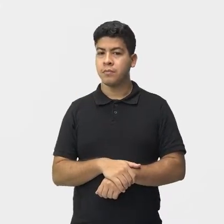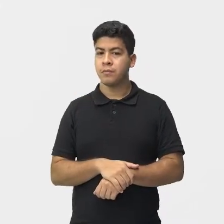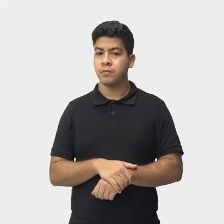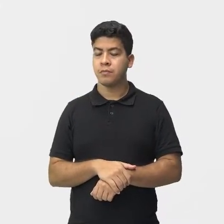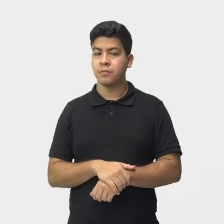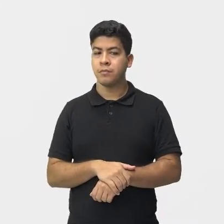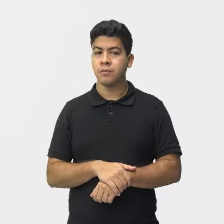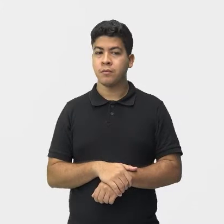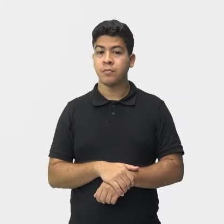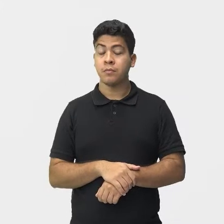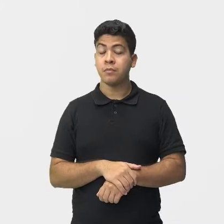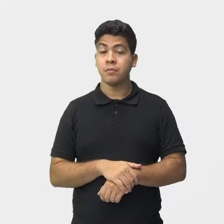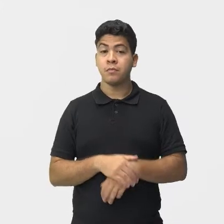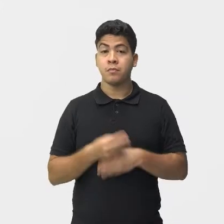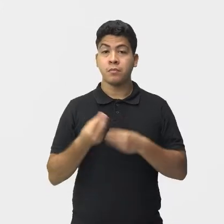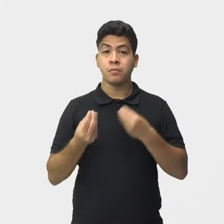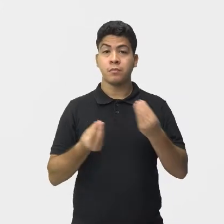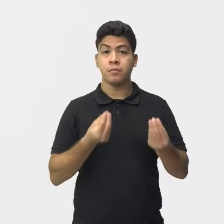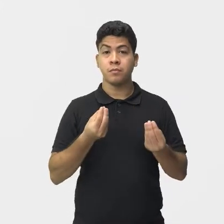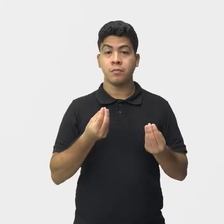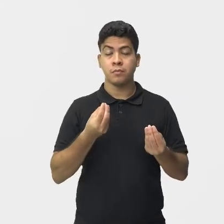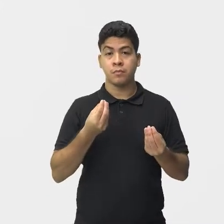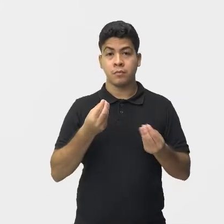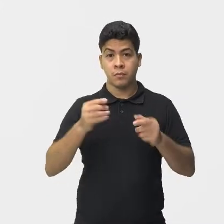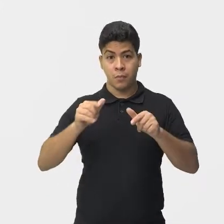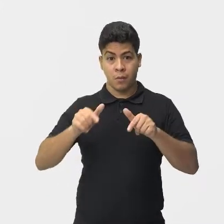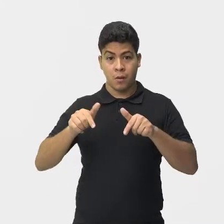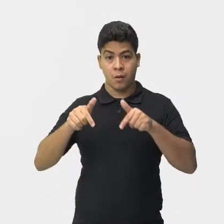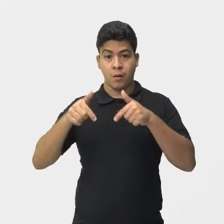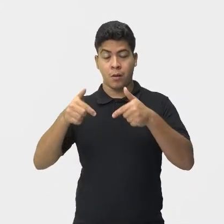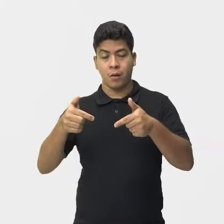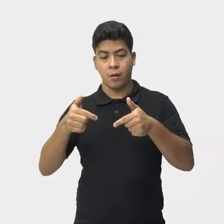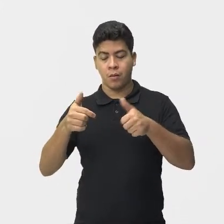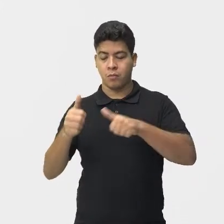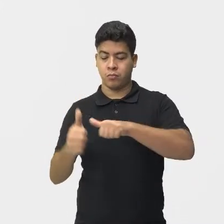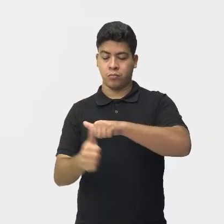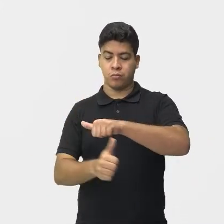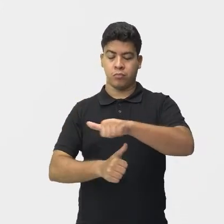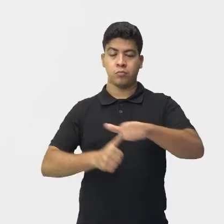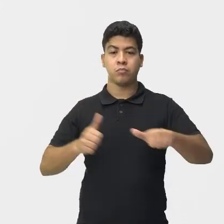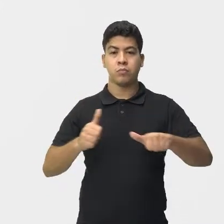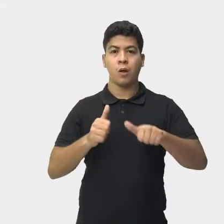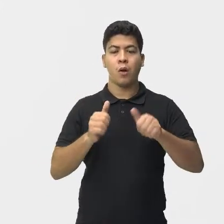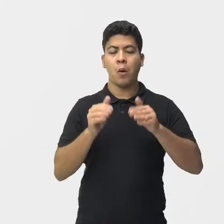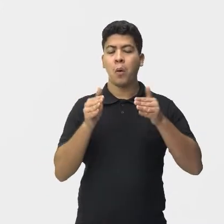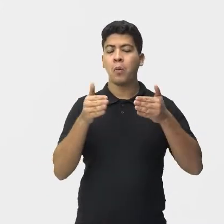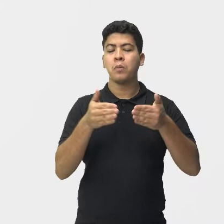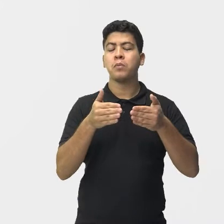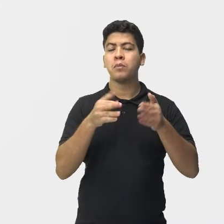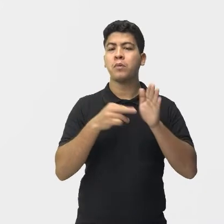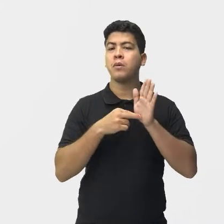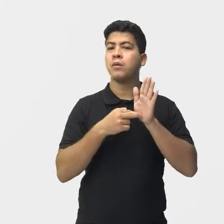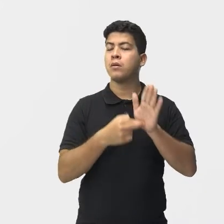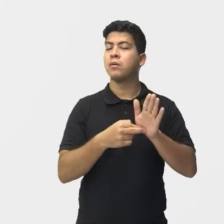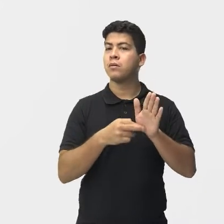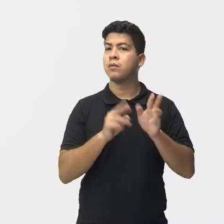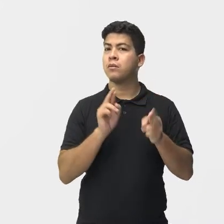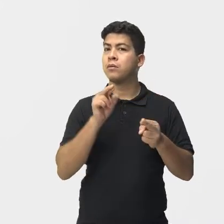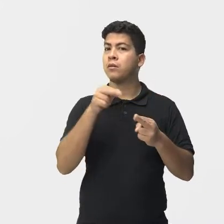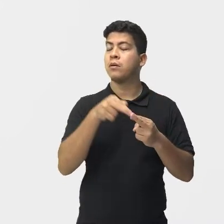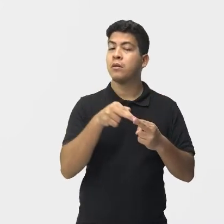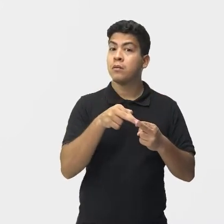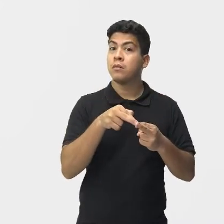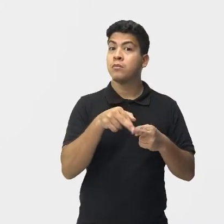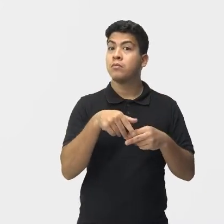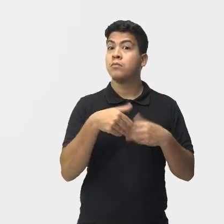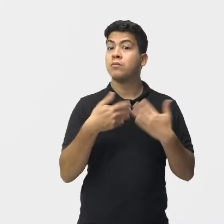pessoal, o trabalho dentro de uma transformação termodinâmica, ele corresponde às trocas de energia